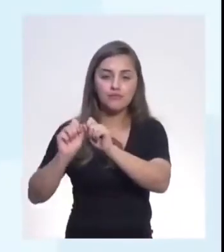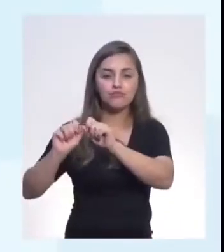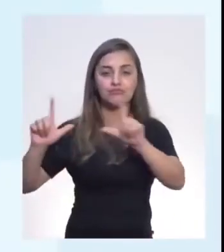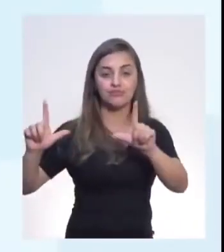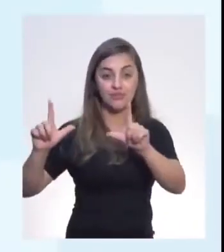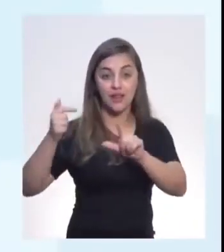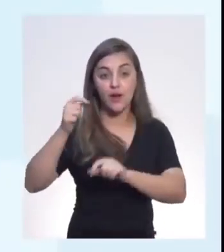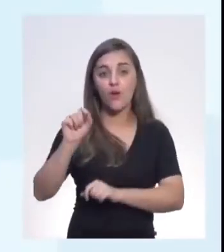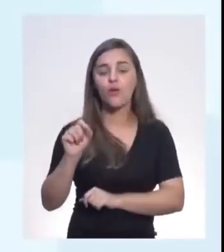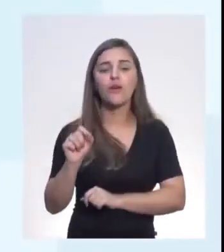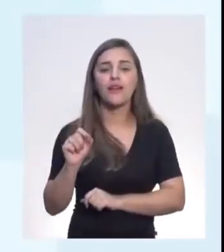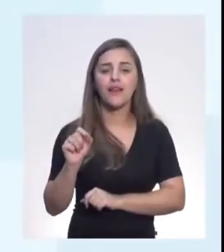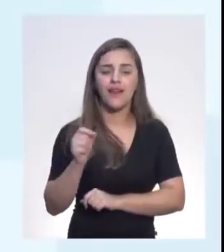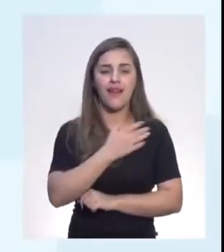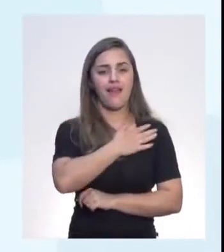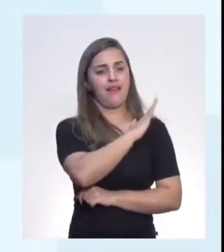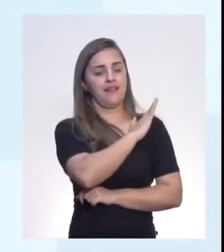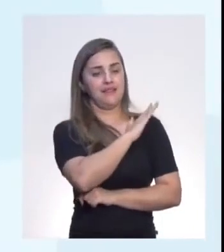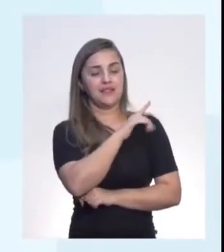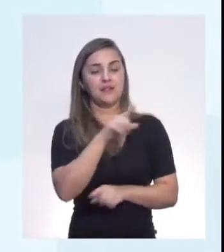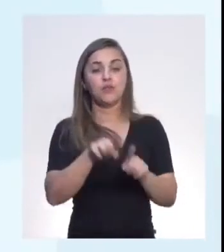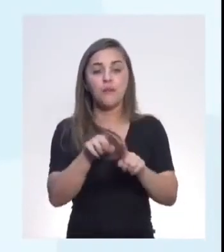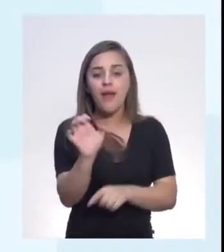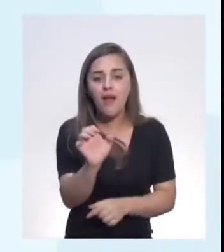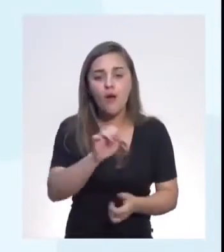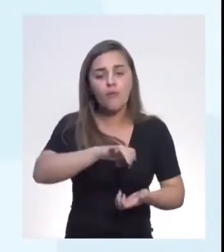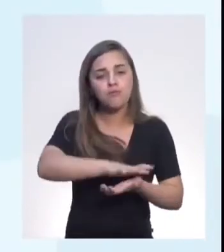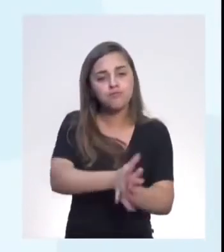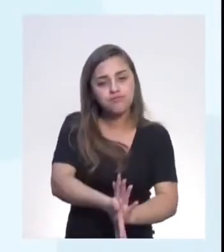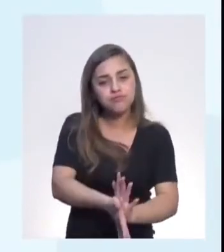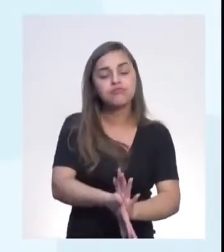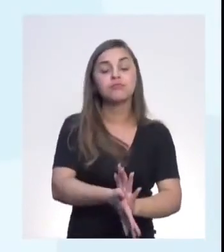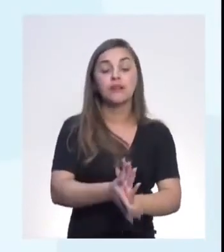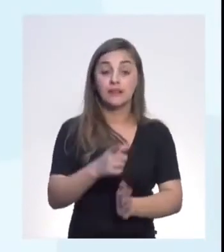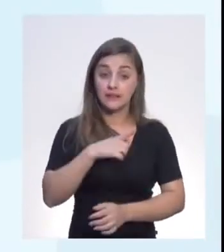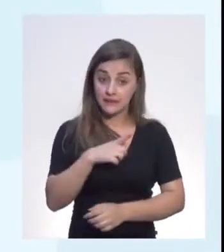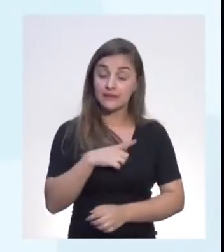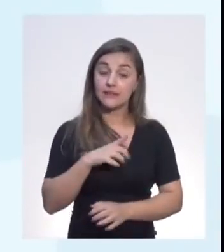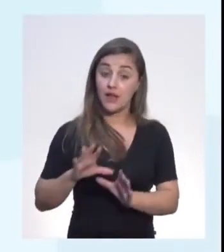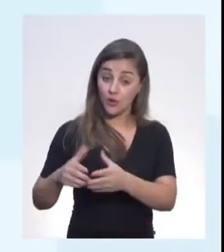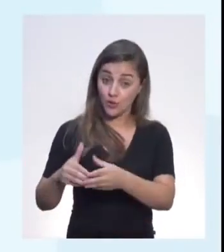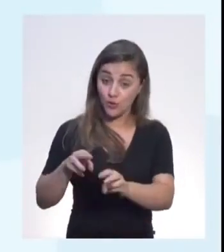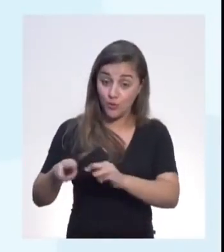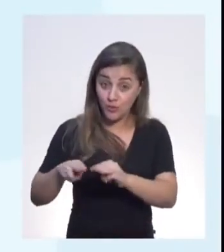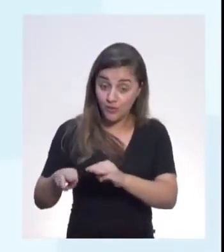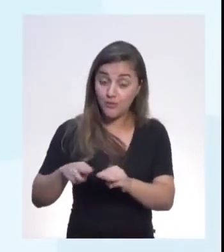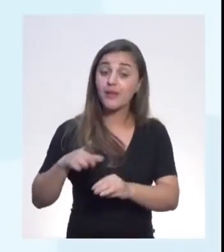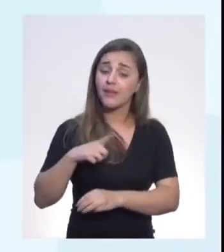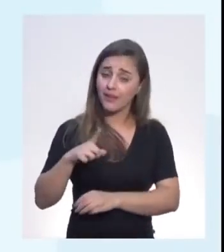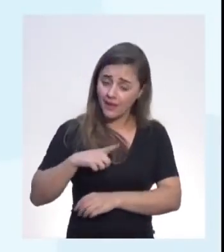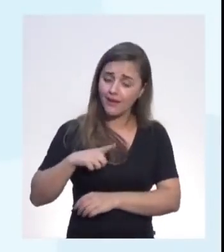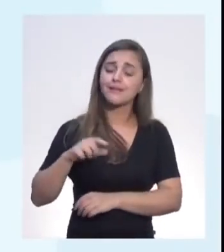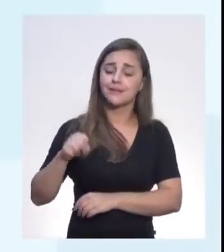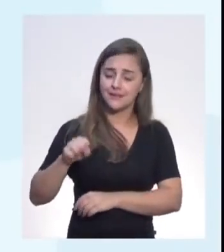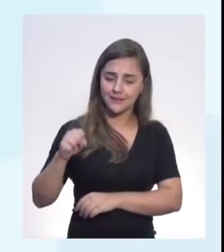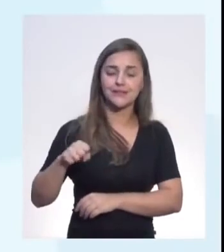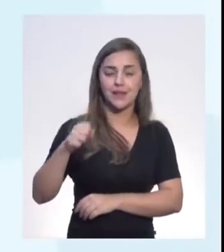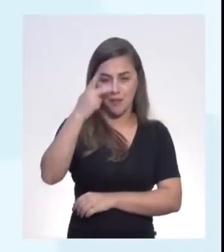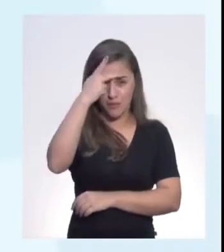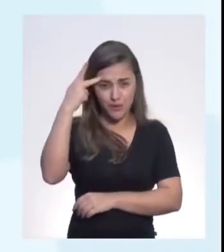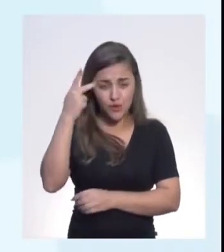racismo com a homofobia. A gente tem que lembrar que dentro do movimento existem, sim, pessoas que são